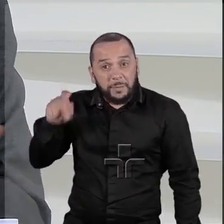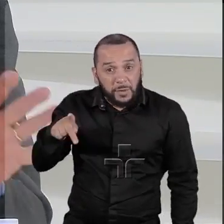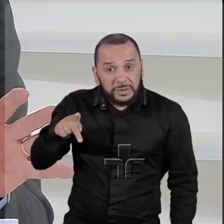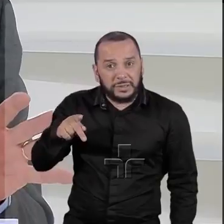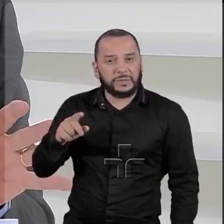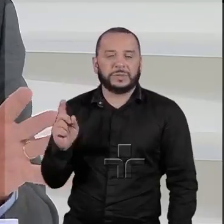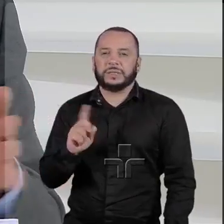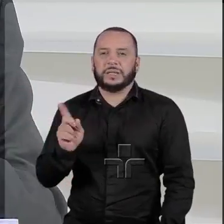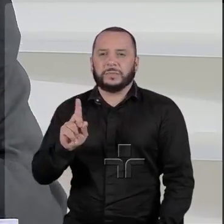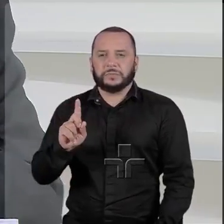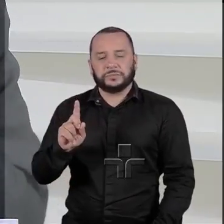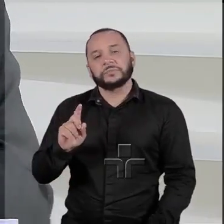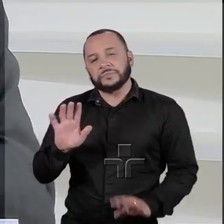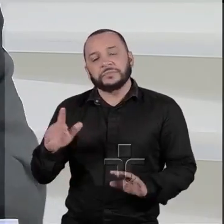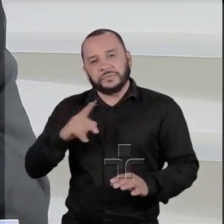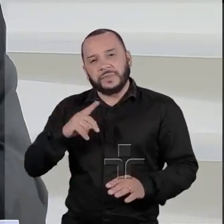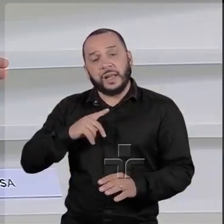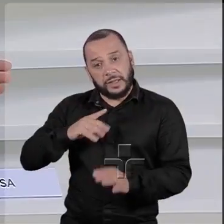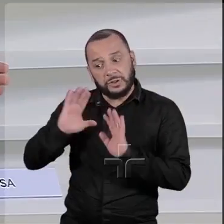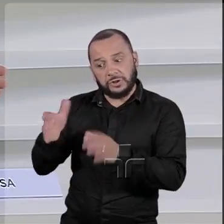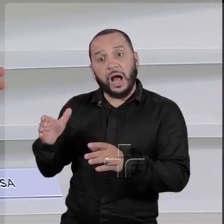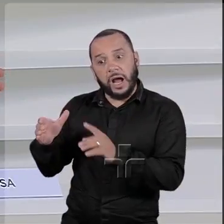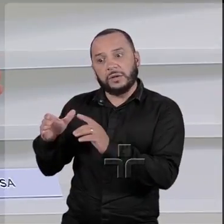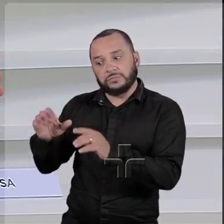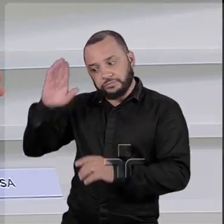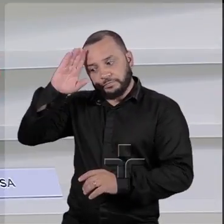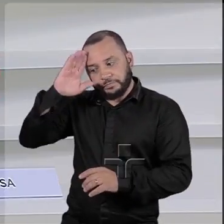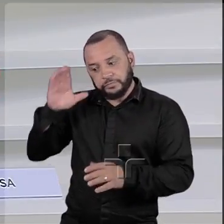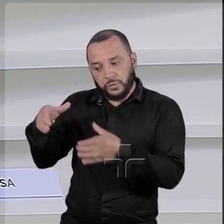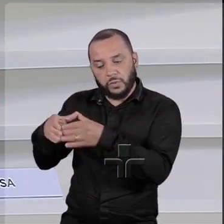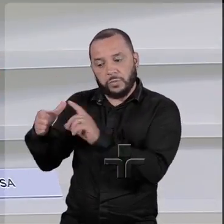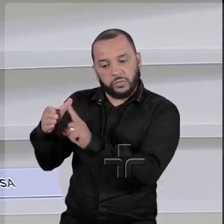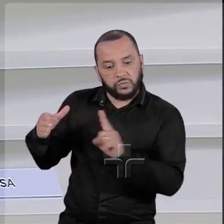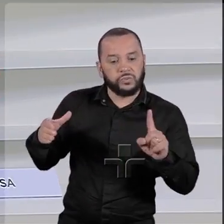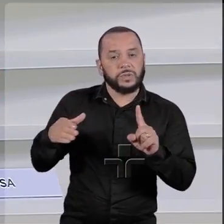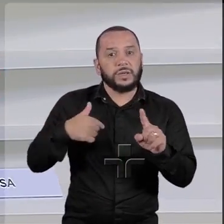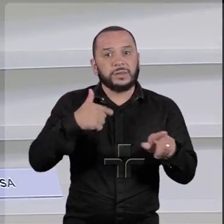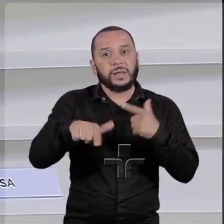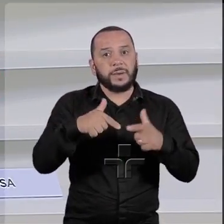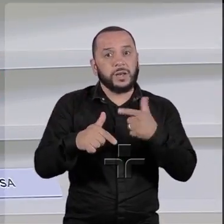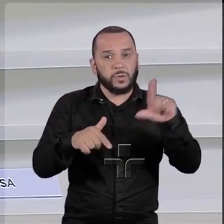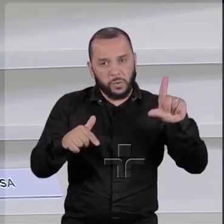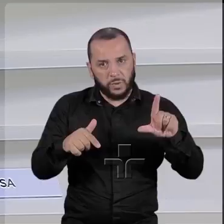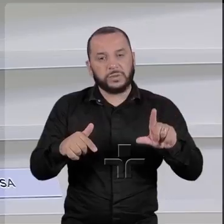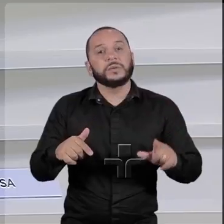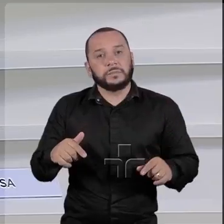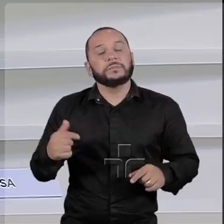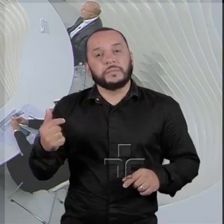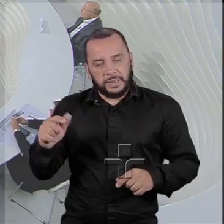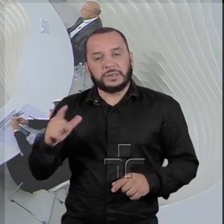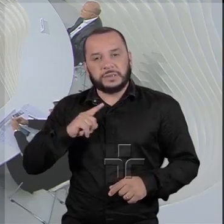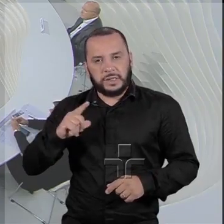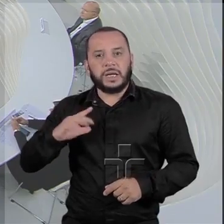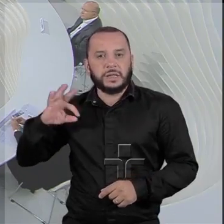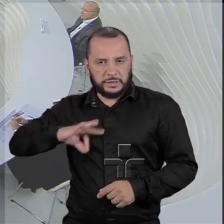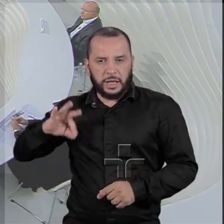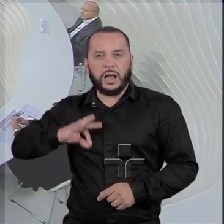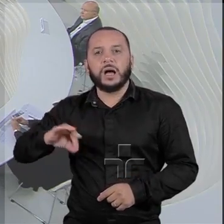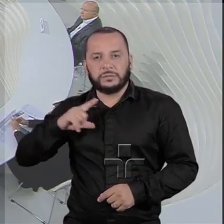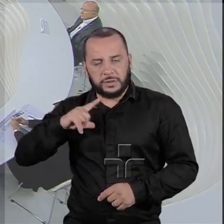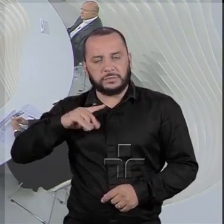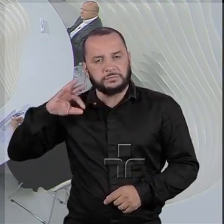Armadas. eles Né? saem das Forças Armadas. E é Mas como, recebem, como né? alguém que muda de carreira Mas- e continua mas proporcional, trabalhando. né? Recebem proporcional, né? É